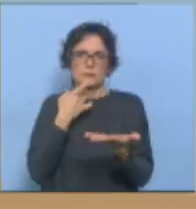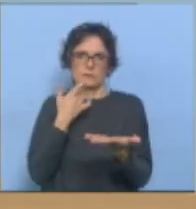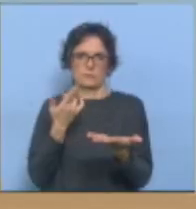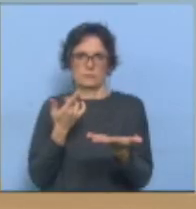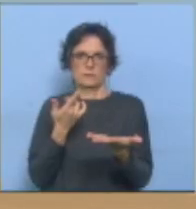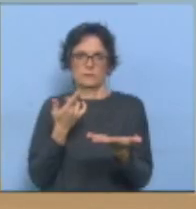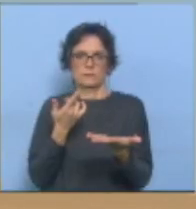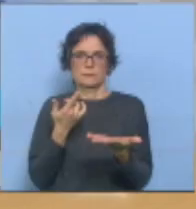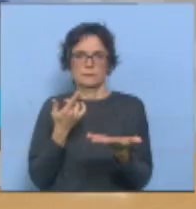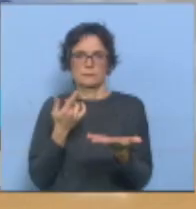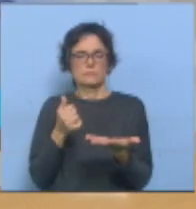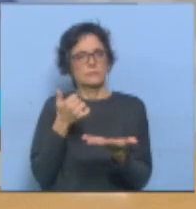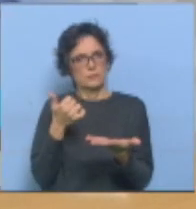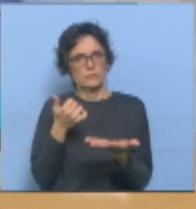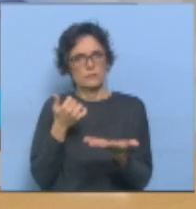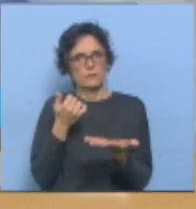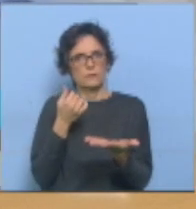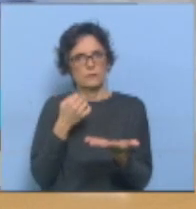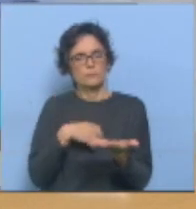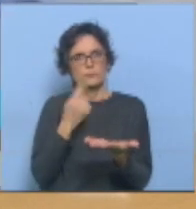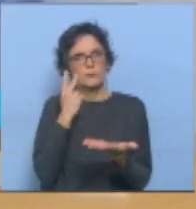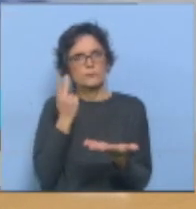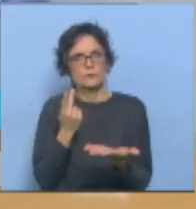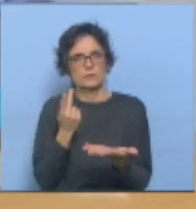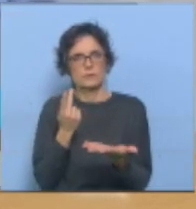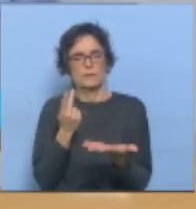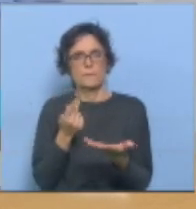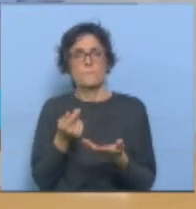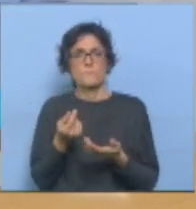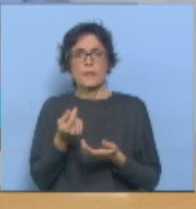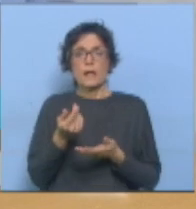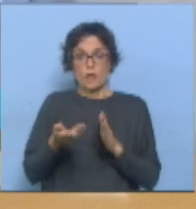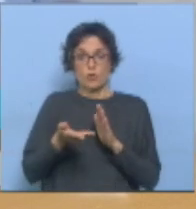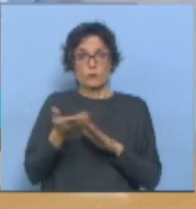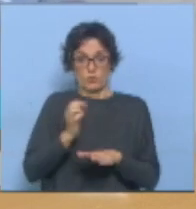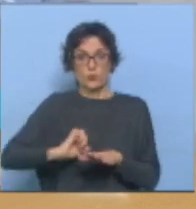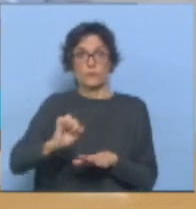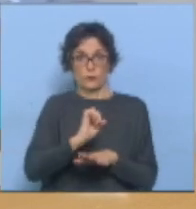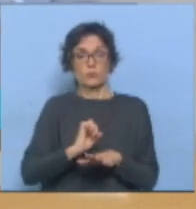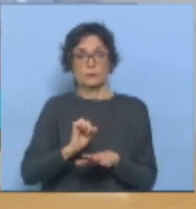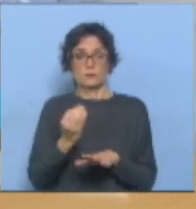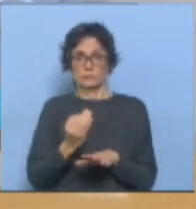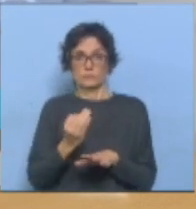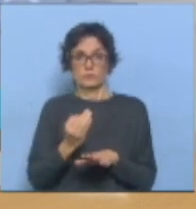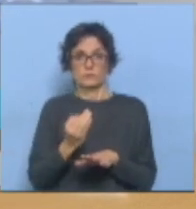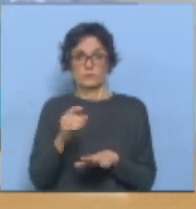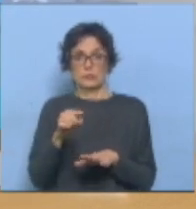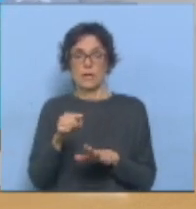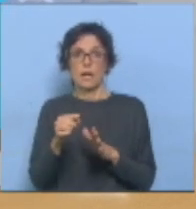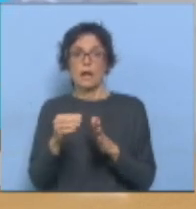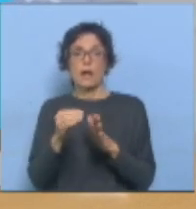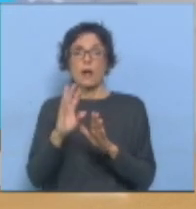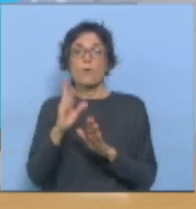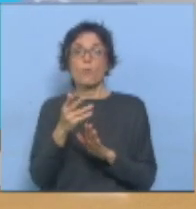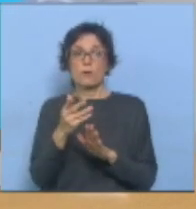aliás, quando na nossa urgência, nós temos uma lei de saúde mental que quando uma pessoa se quer suicidar, faz